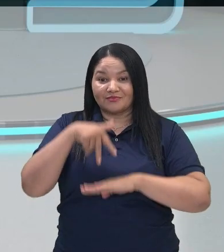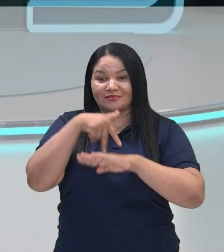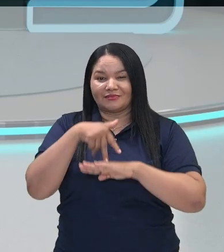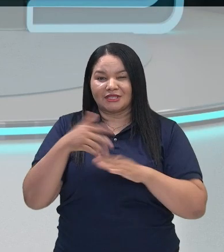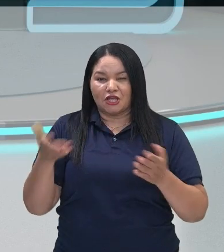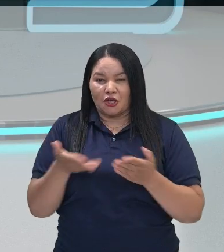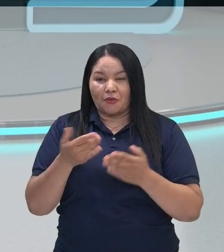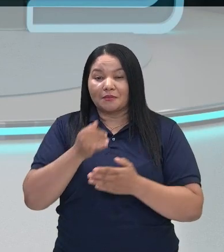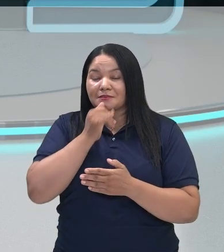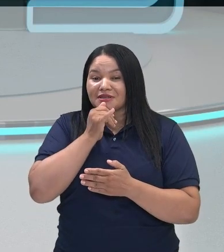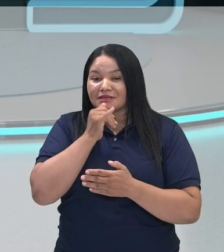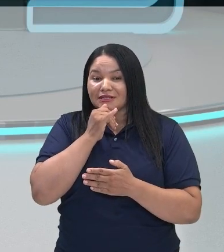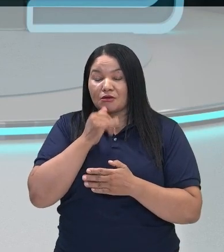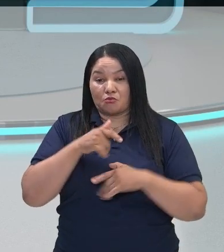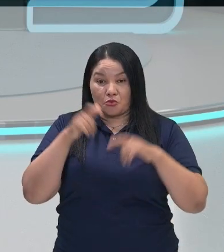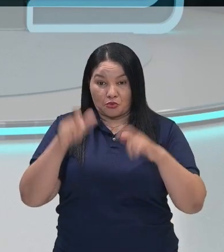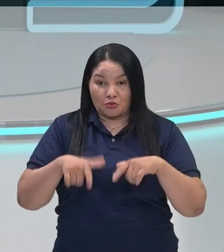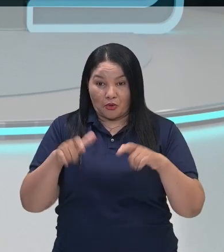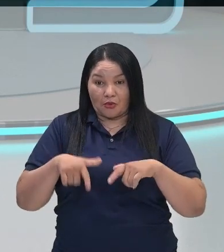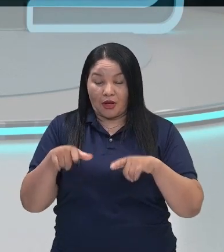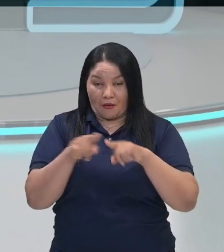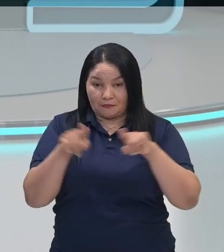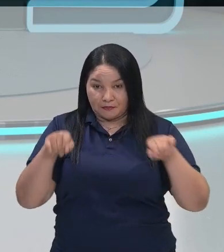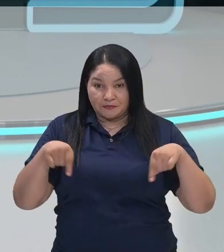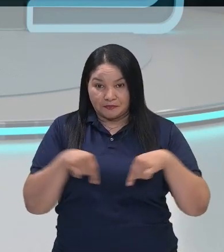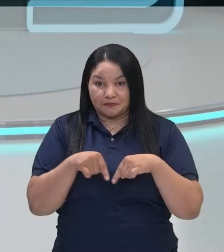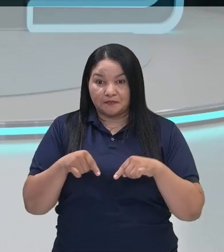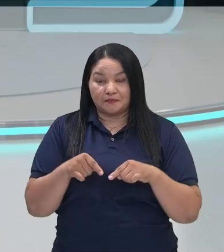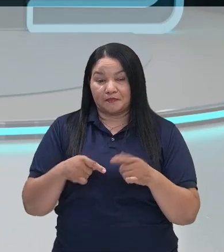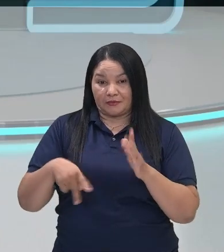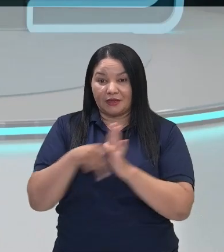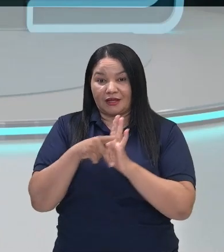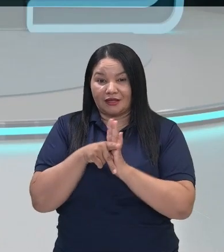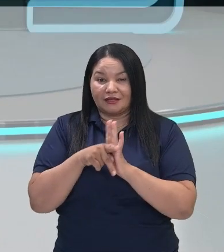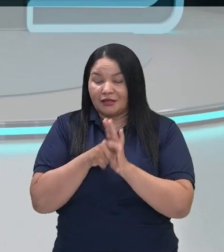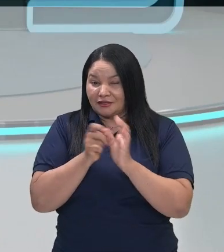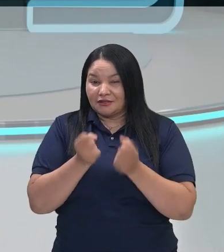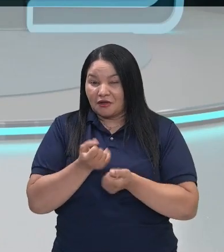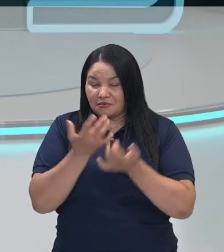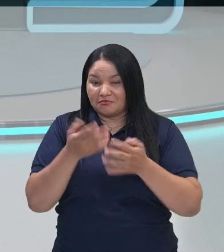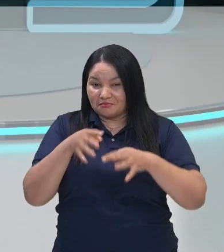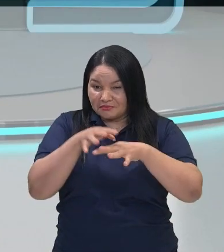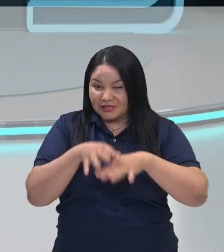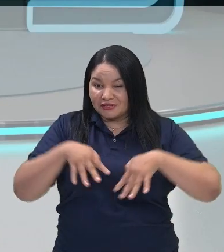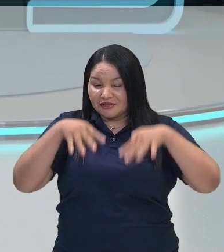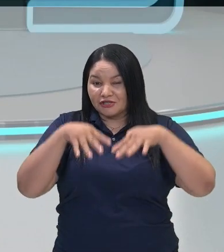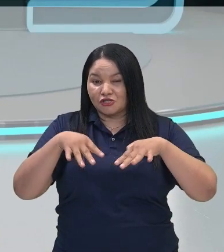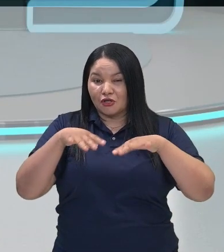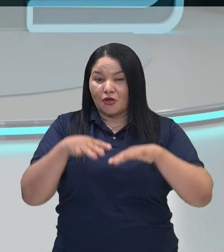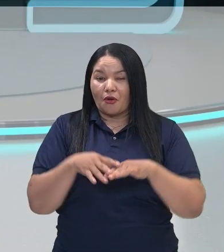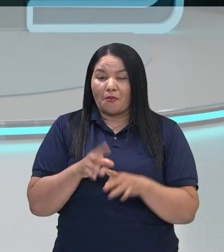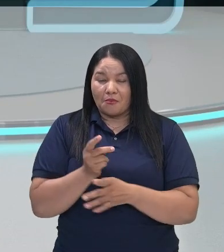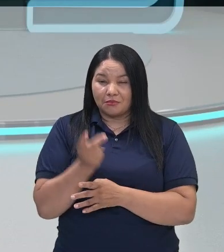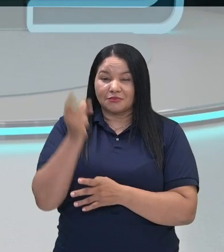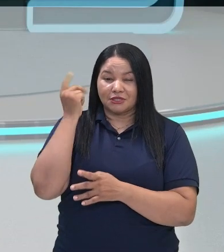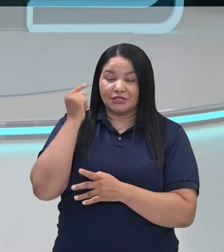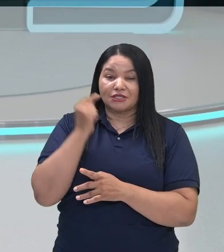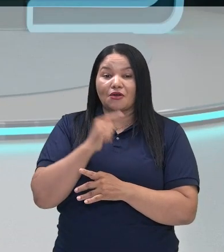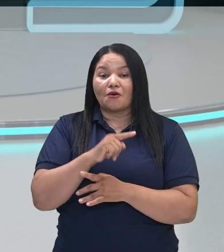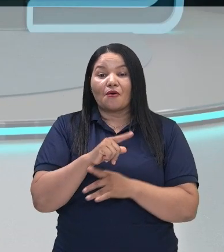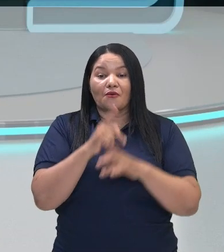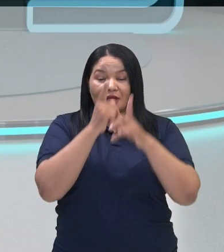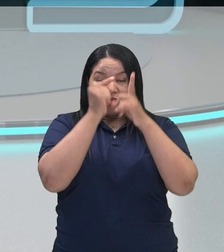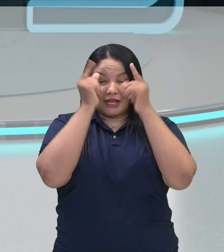um exemplo de um espaço convencional, vamos dizer que vamos chamar de um teatro antigo grego,